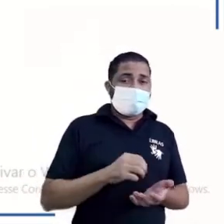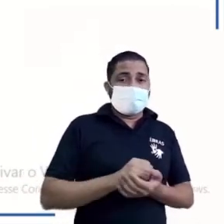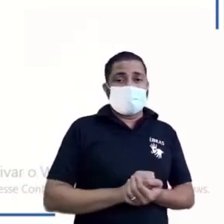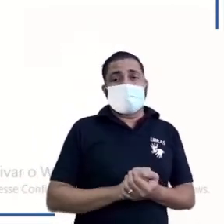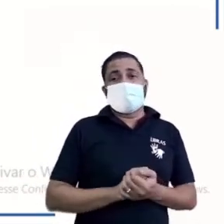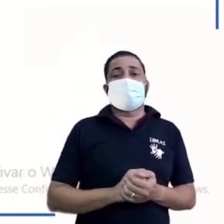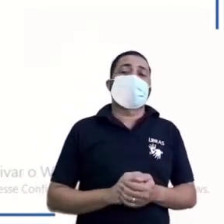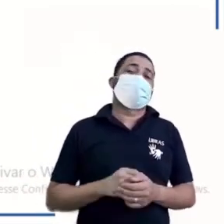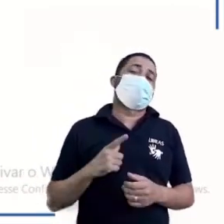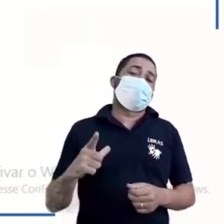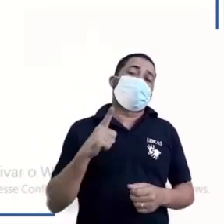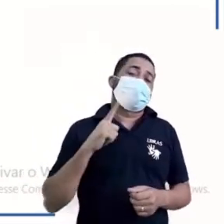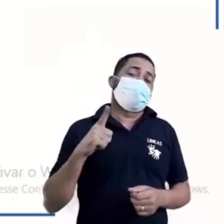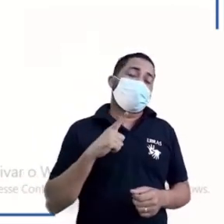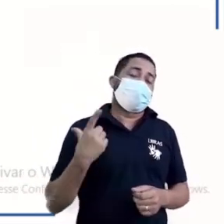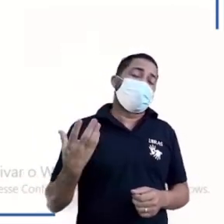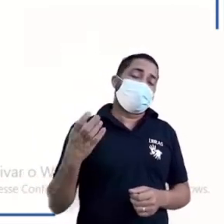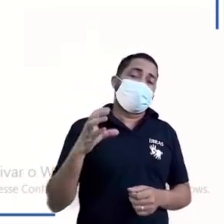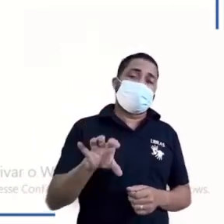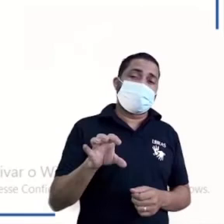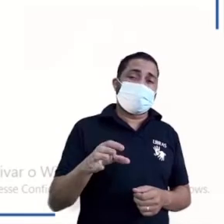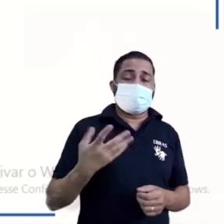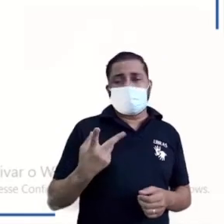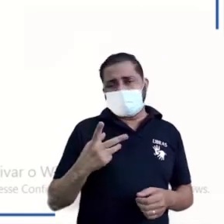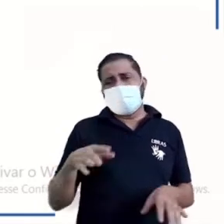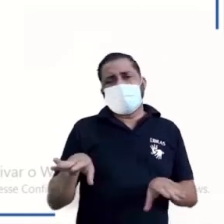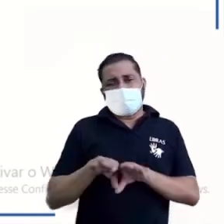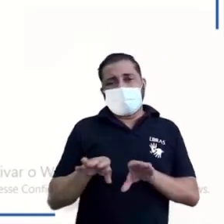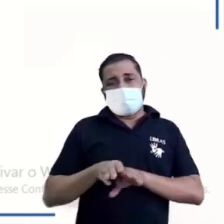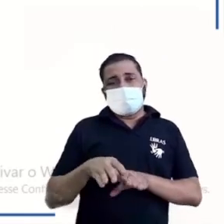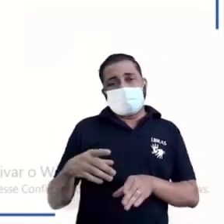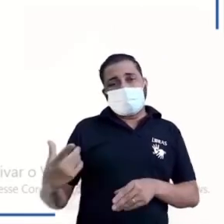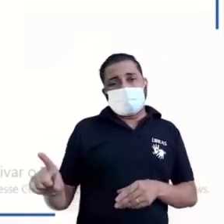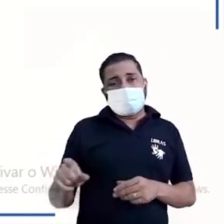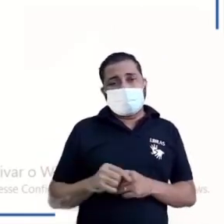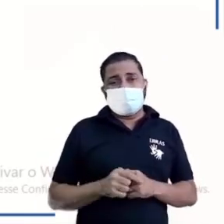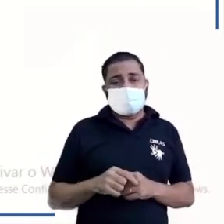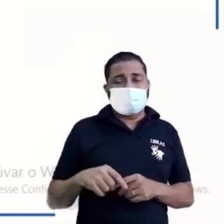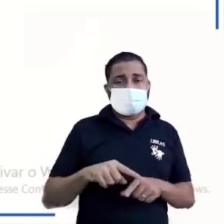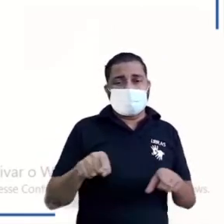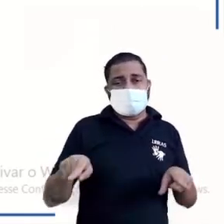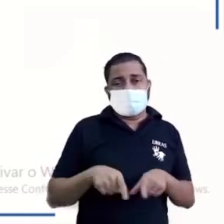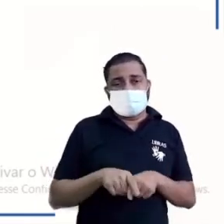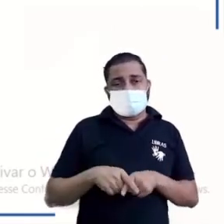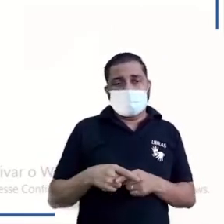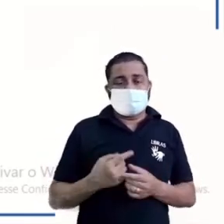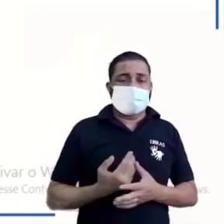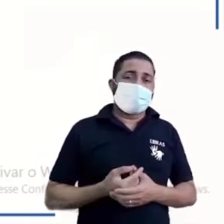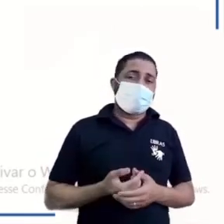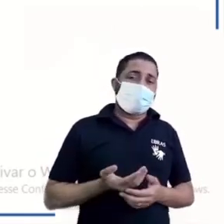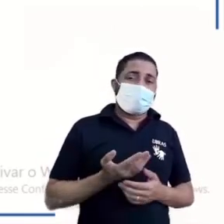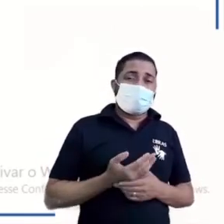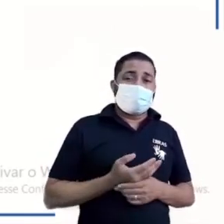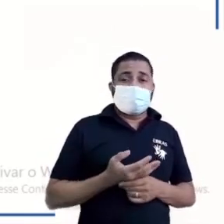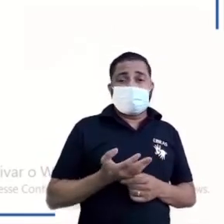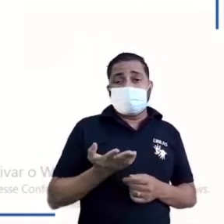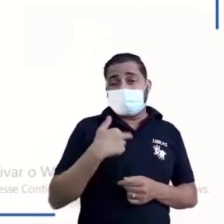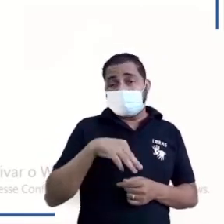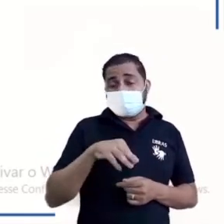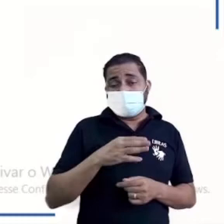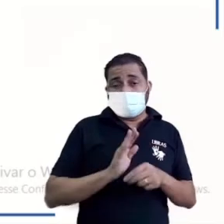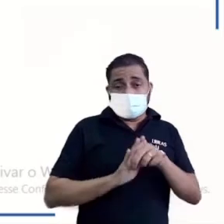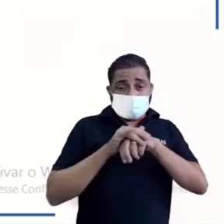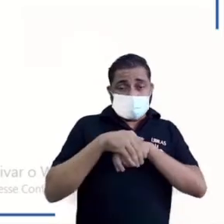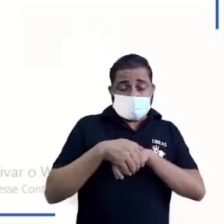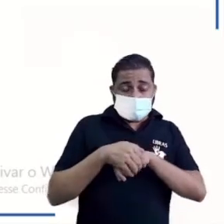ambiente ou da peça, você tem a composição exatamente igual dos dois lados. É o caso dessa sala de jantar, né, onde todos os elementos de um lado